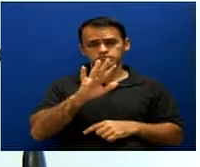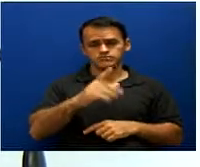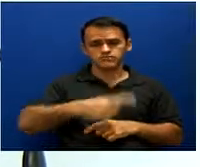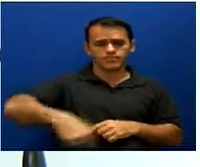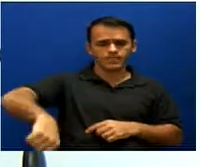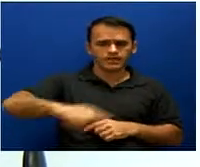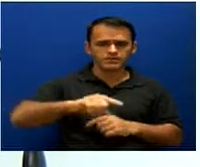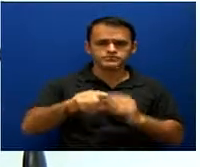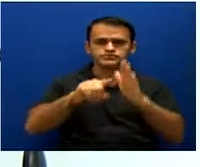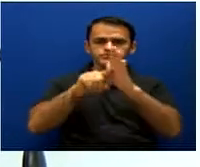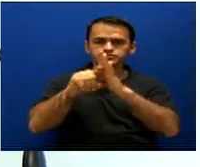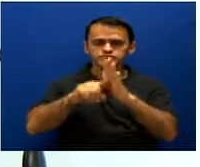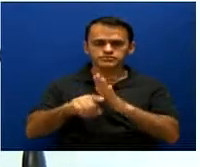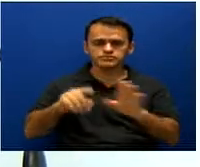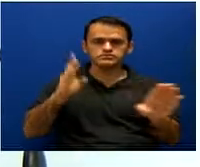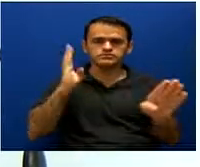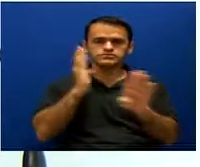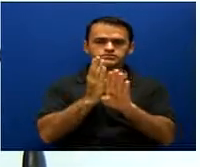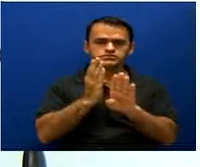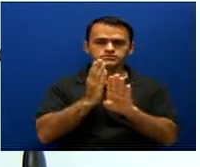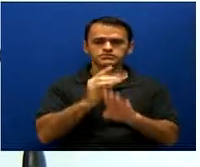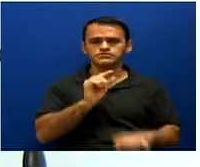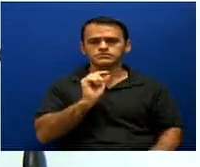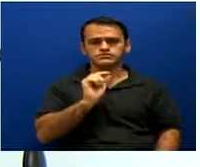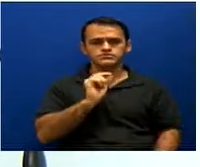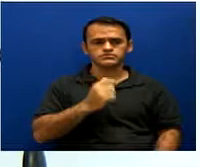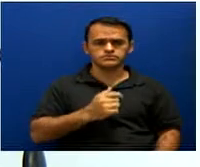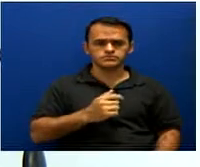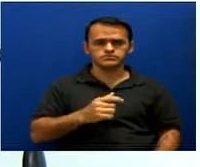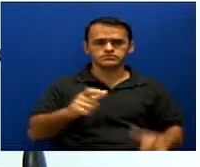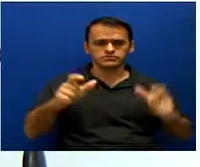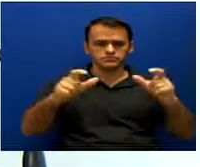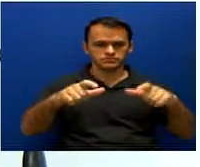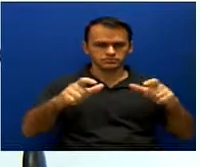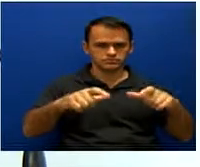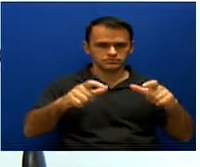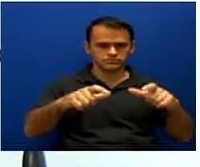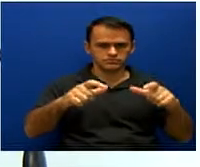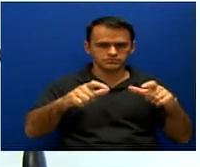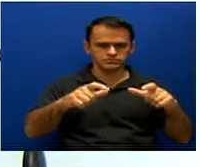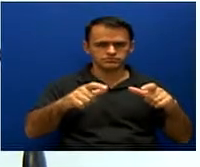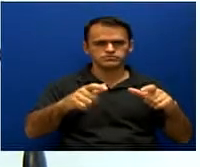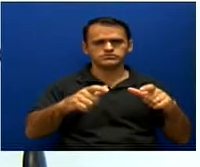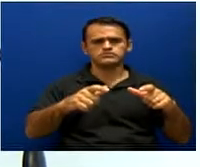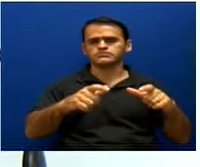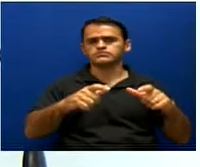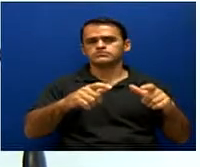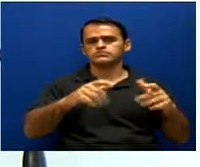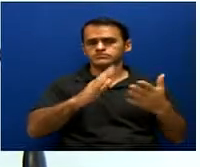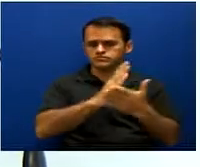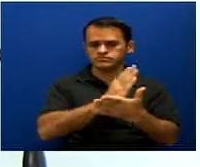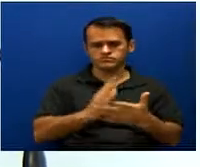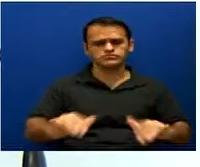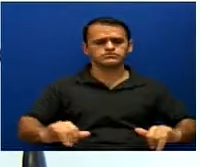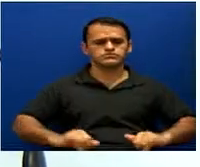descobrimos que existe um recurso para esses bairros que hoje sofrem, porque não